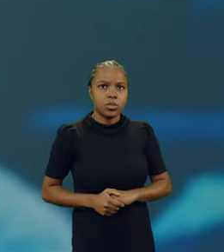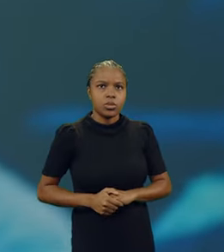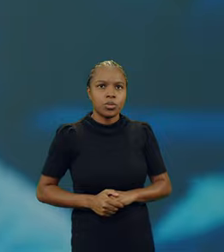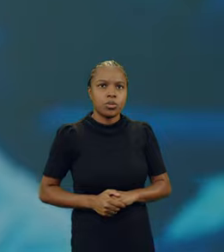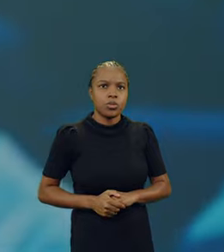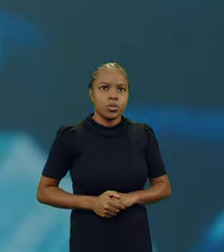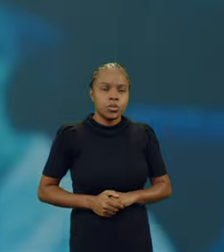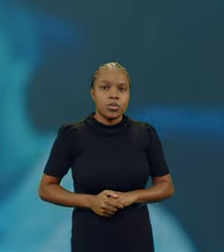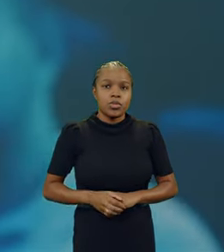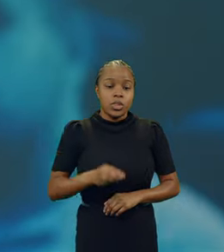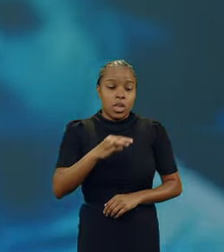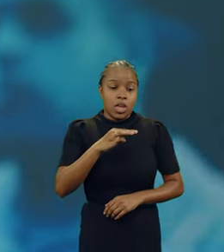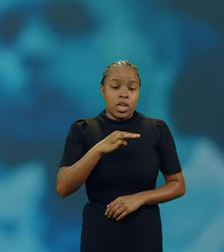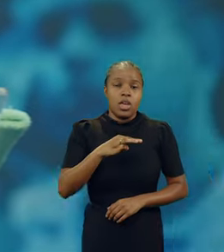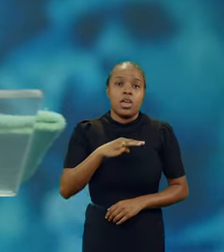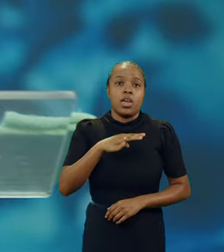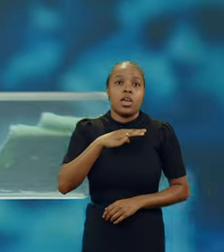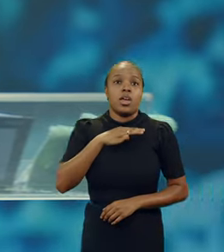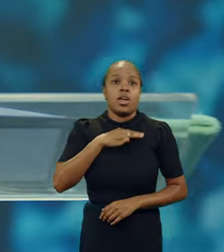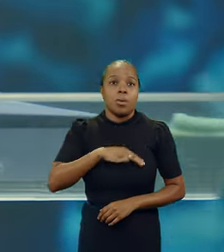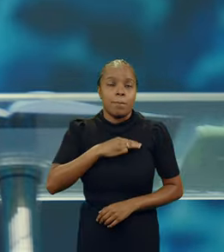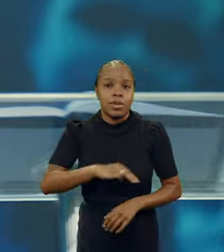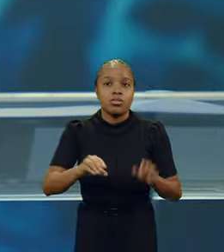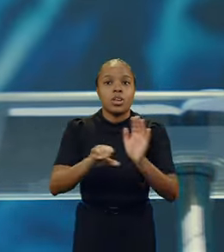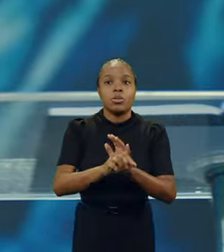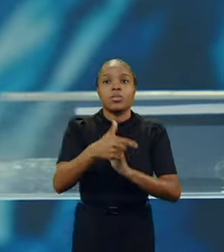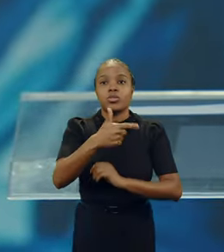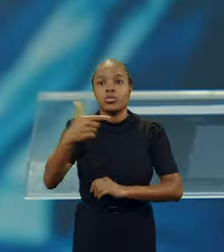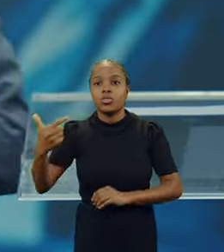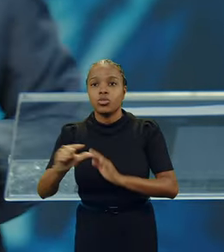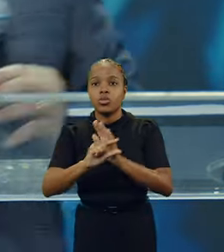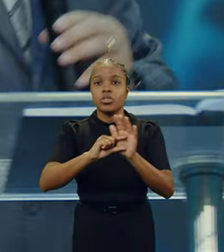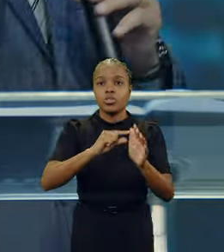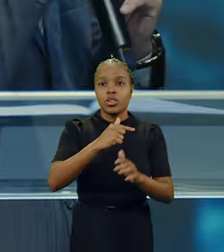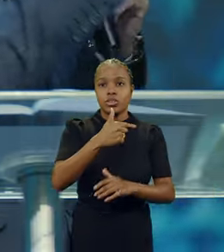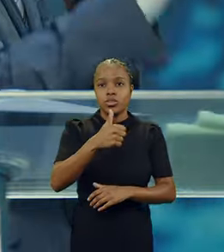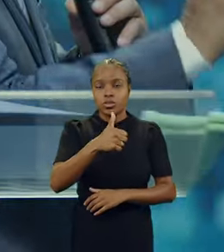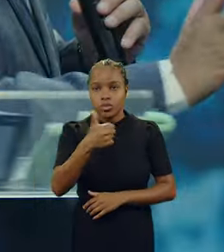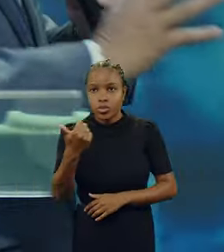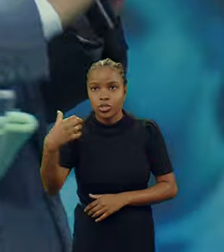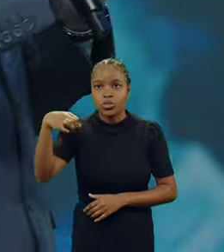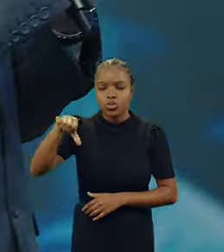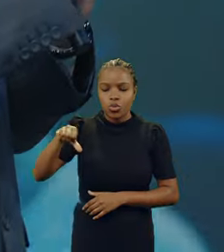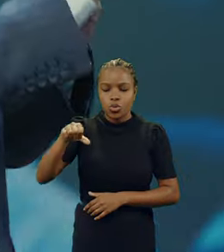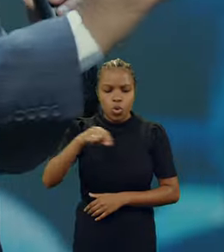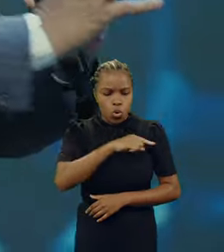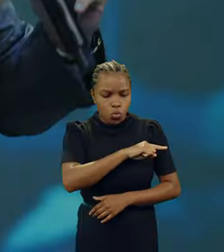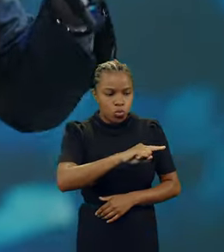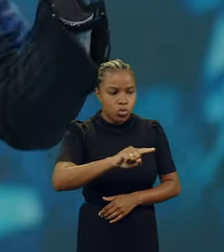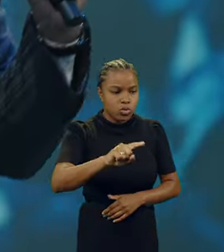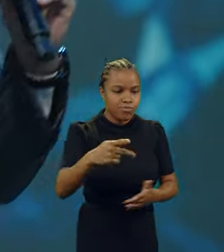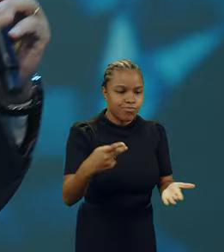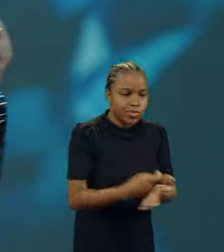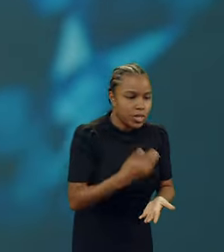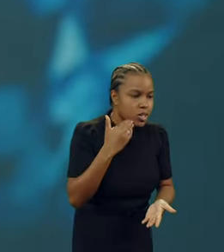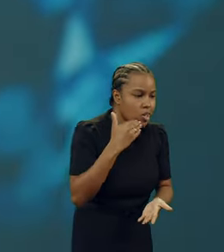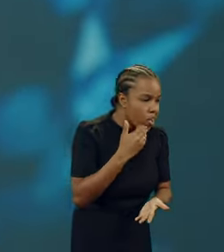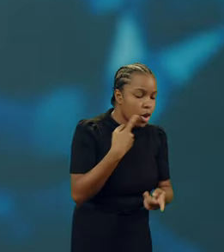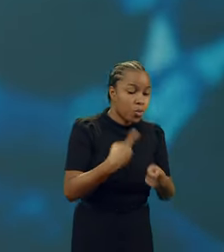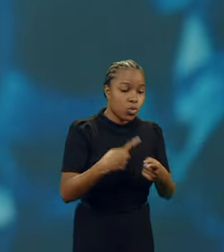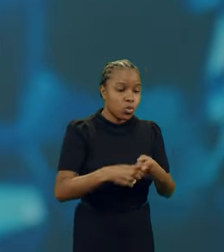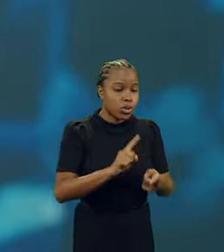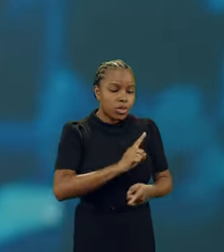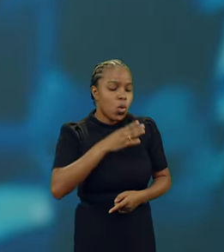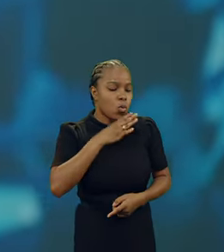E em Mateus 22:29, Jesus diz: errais por não conhecer as escrituras